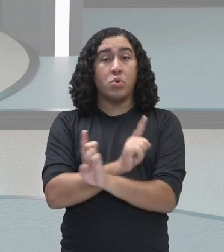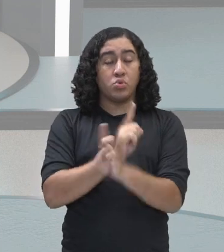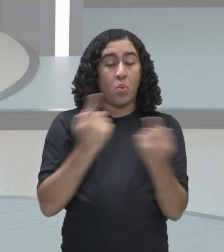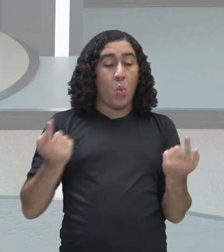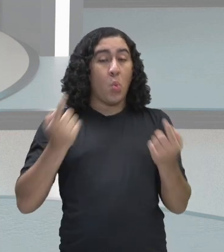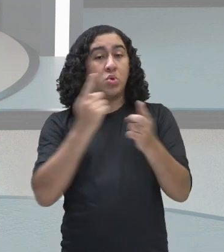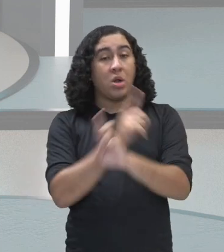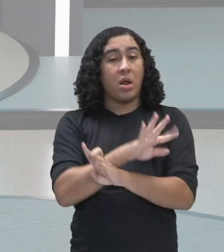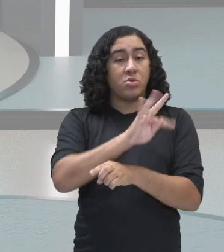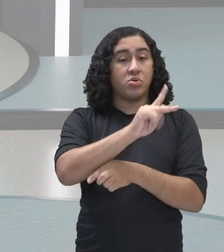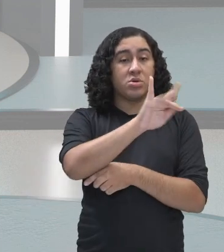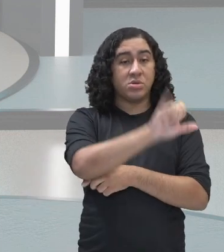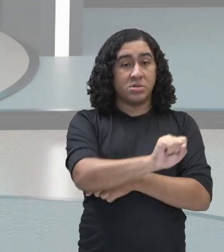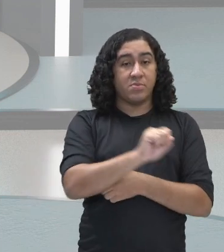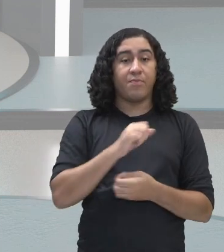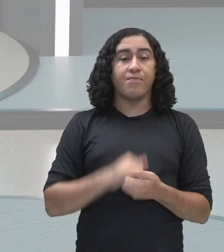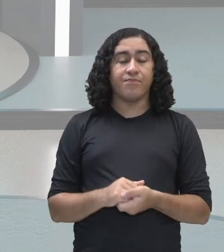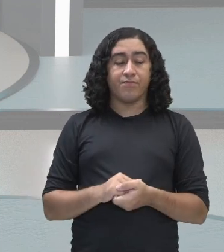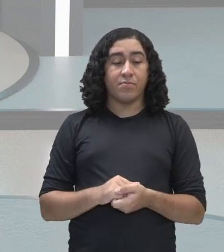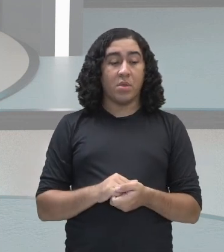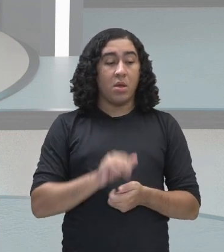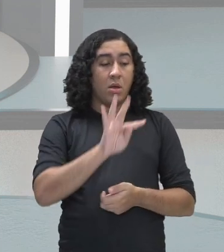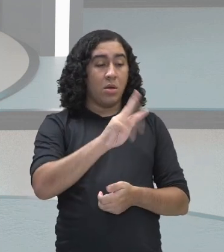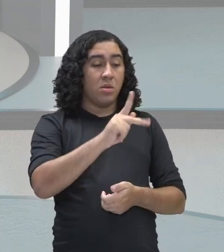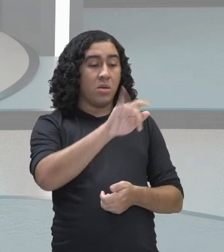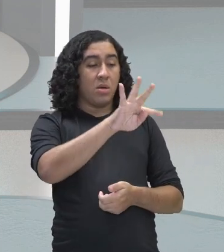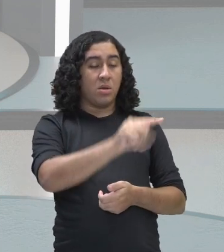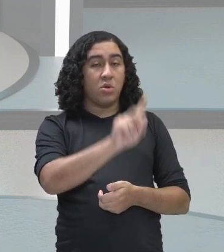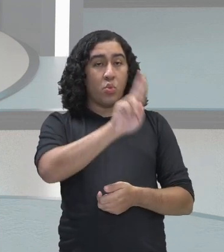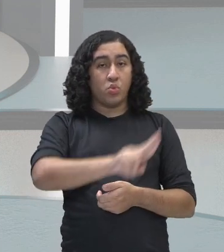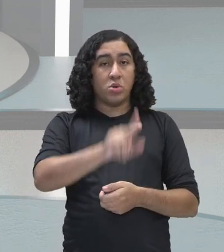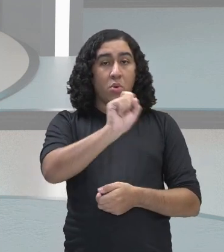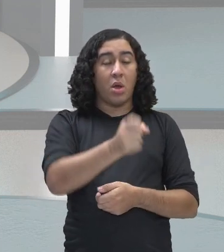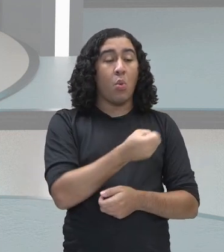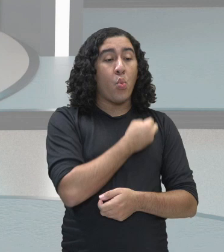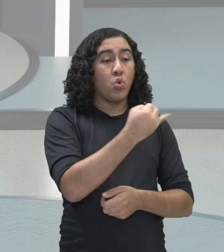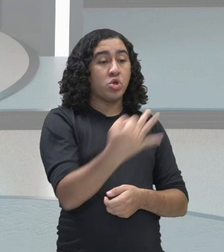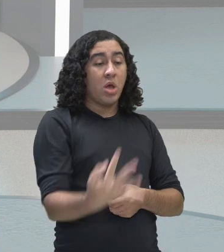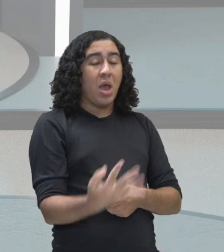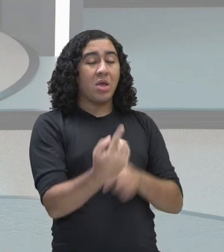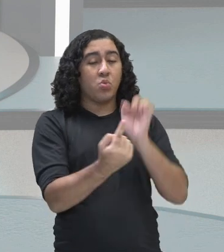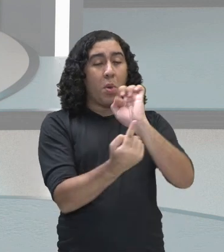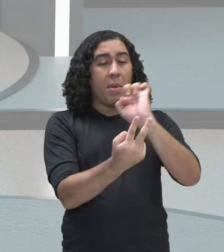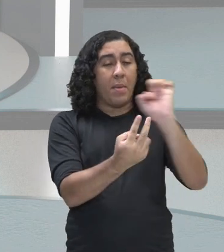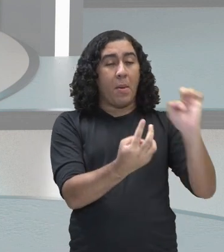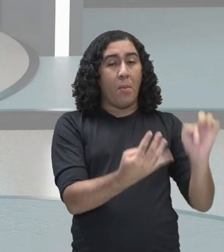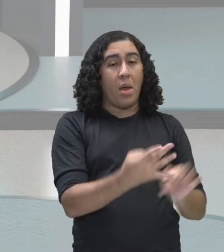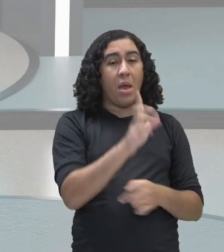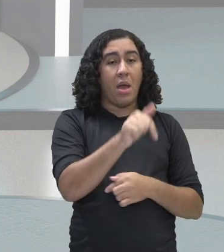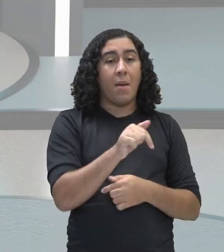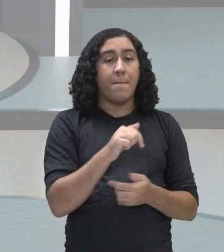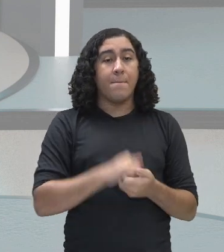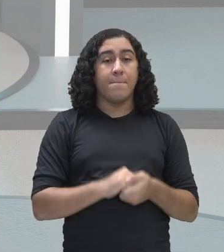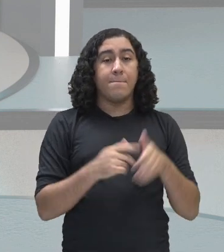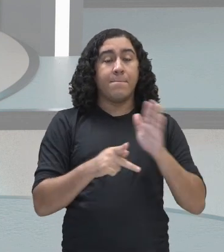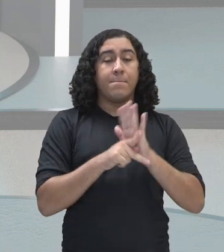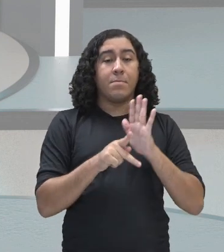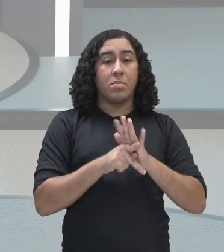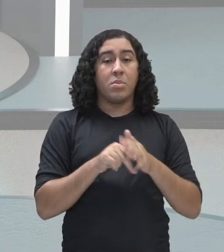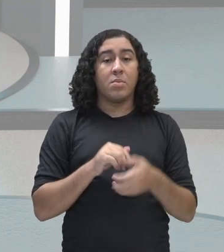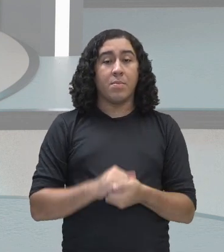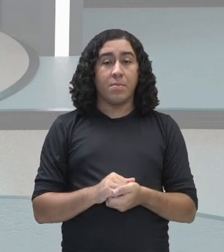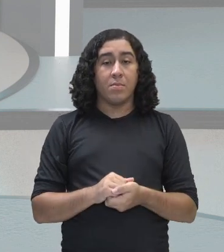do this. That, então, eu utilizo para apontar, para demonstrar, apontar, enfim, são palavras sinônimas, para